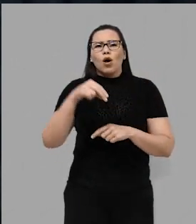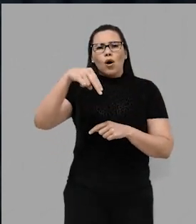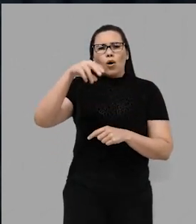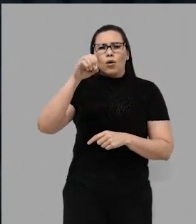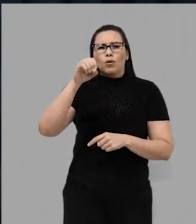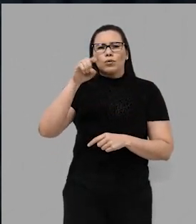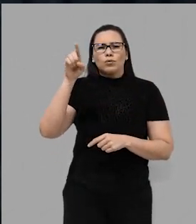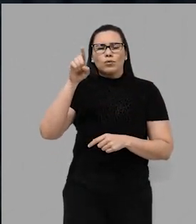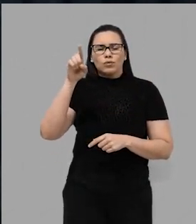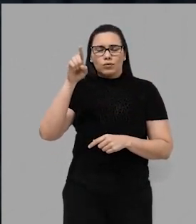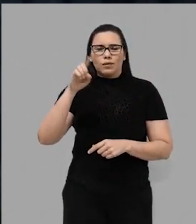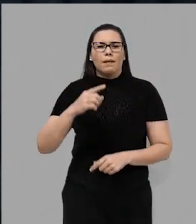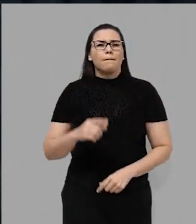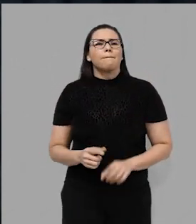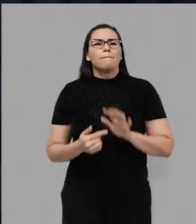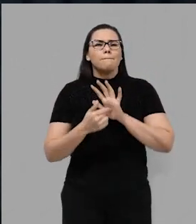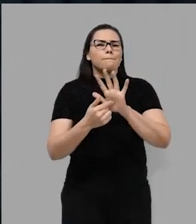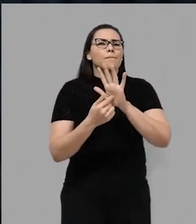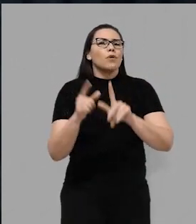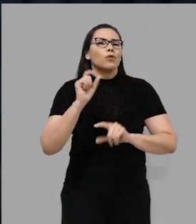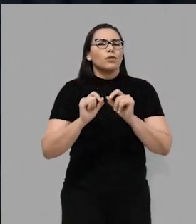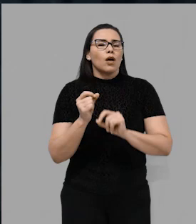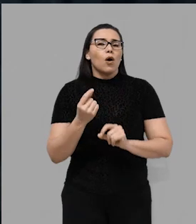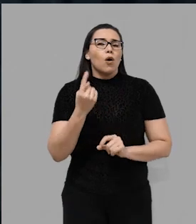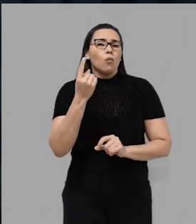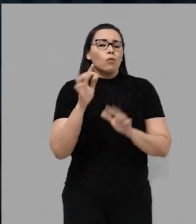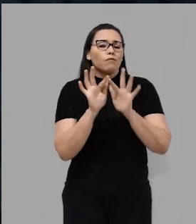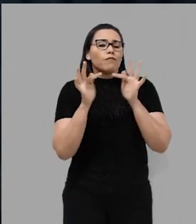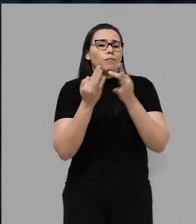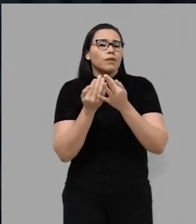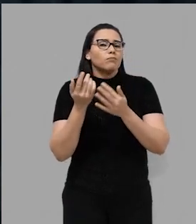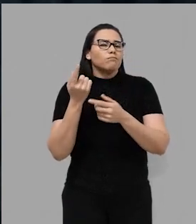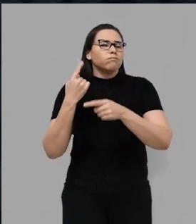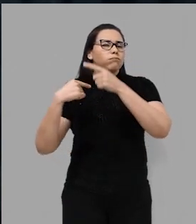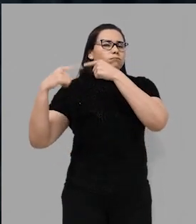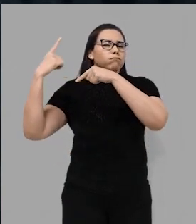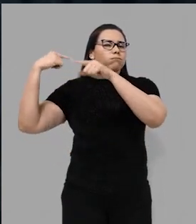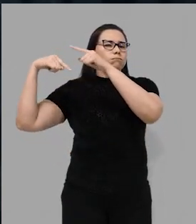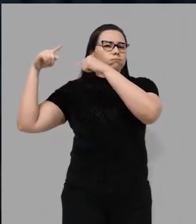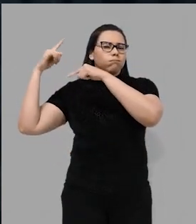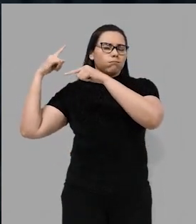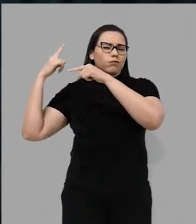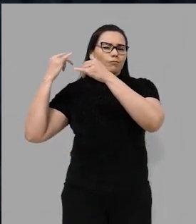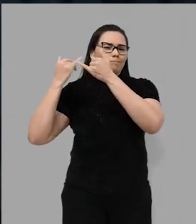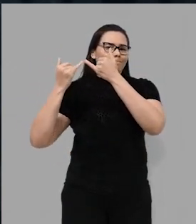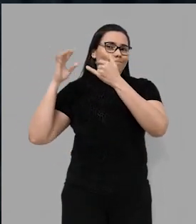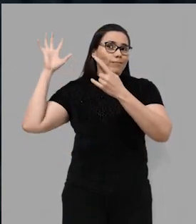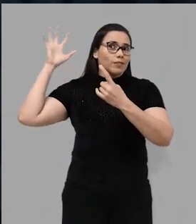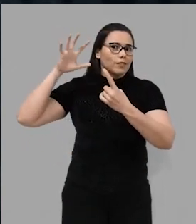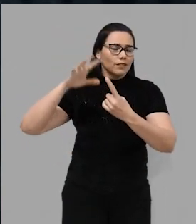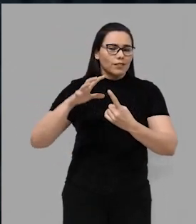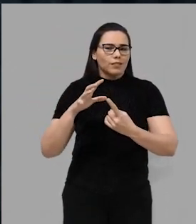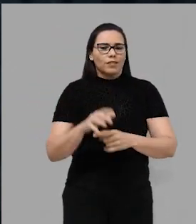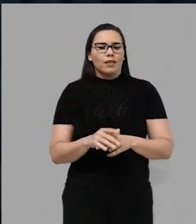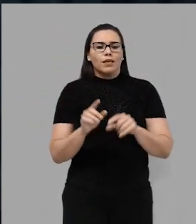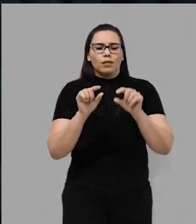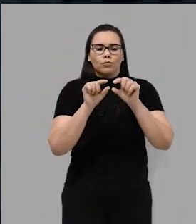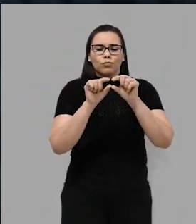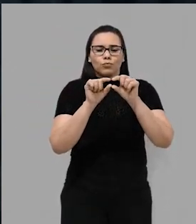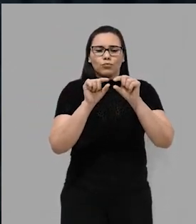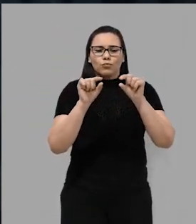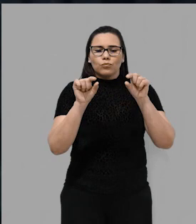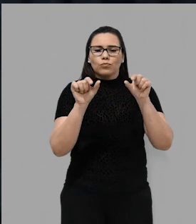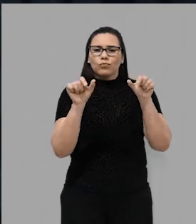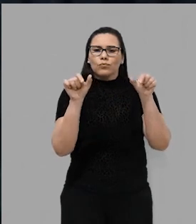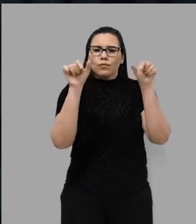o ancestral comum desses indivíduos. Como esses dois indivíduos estão partindo de um mesmo nó, significa que